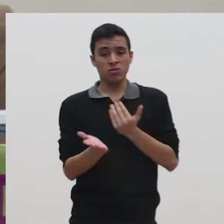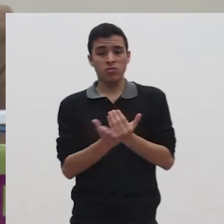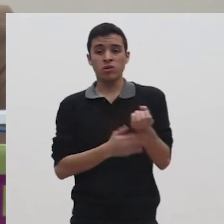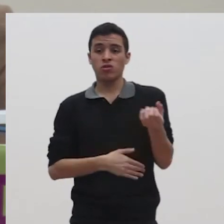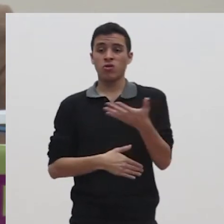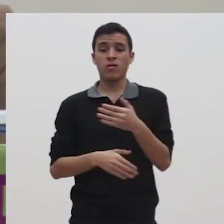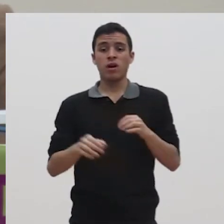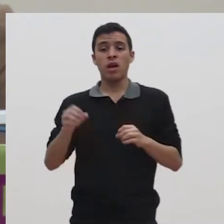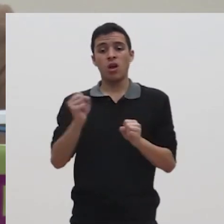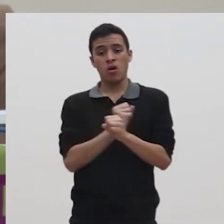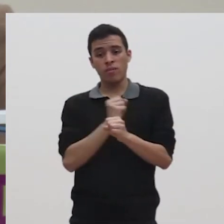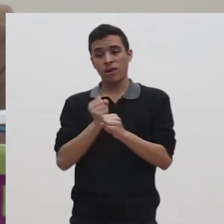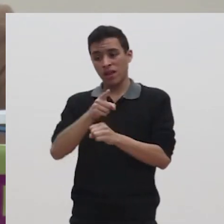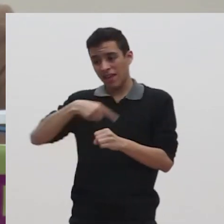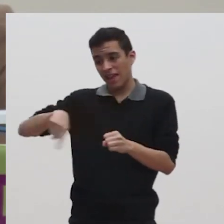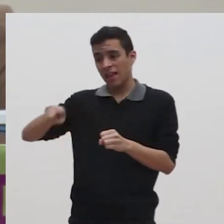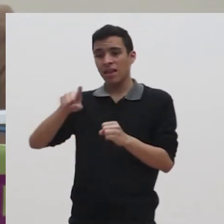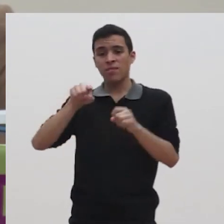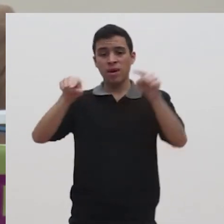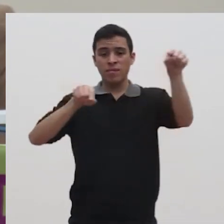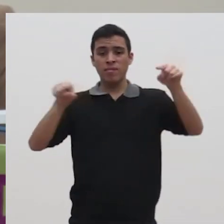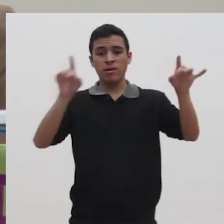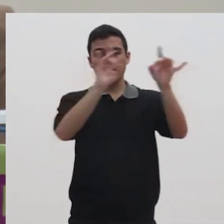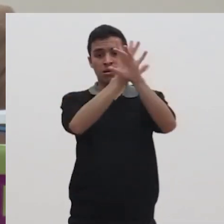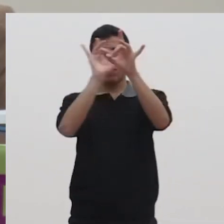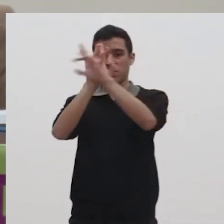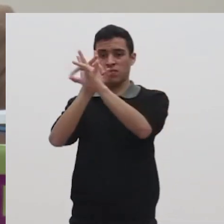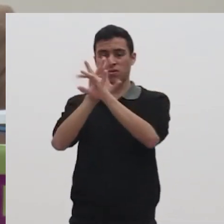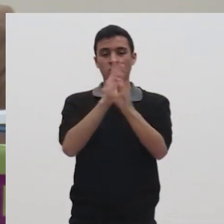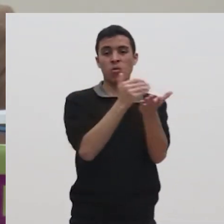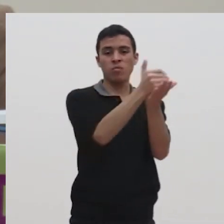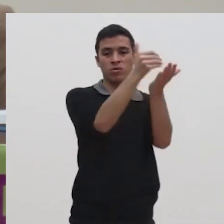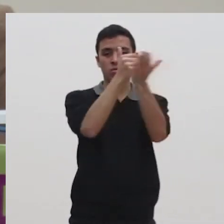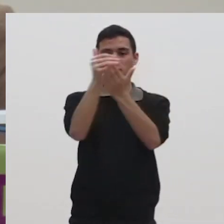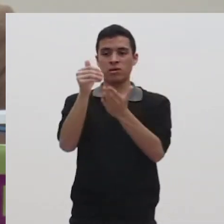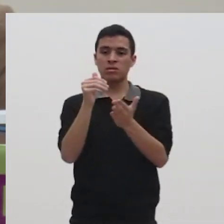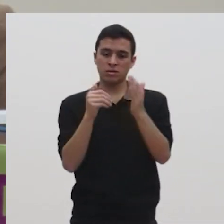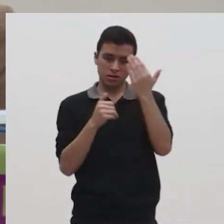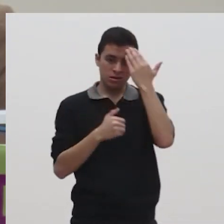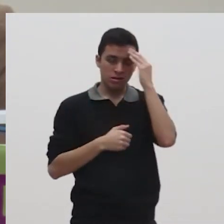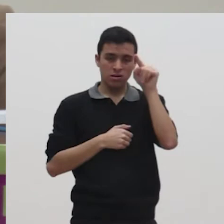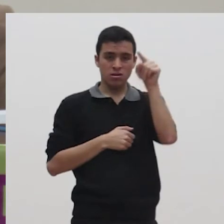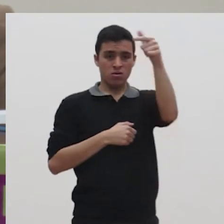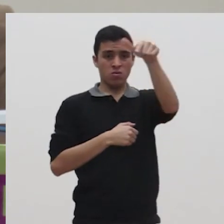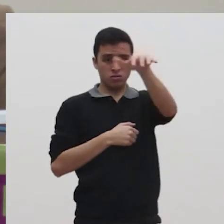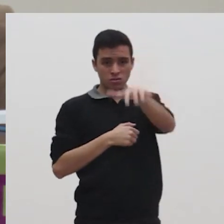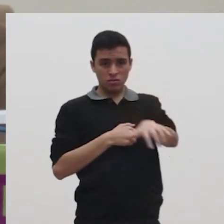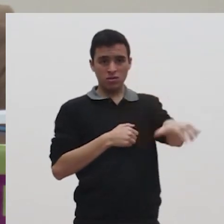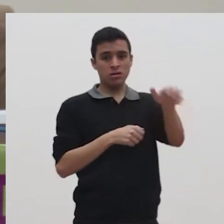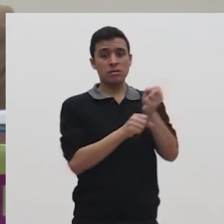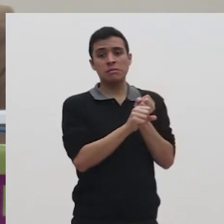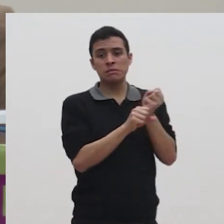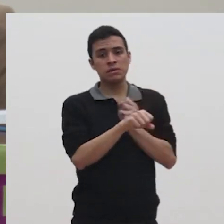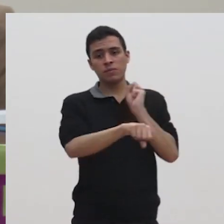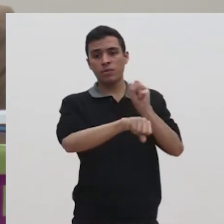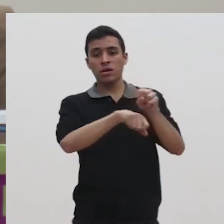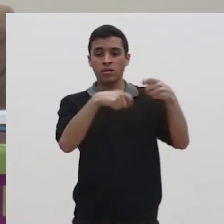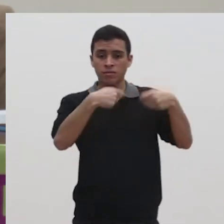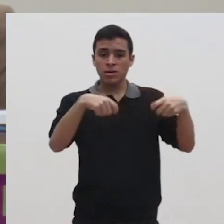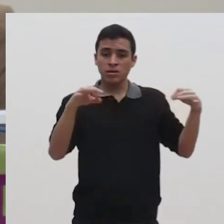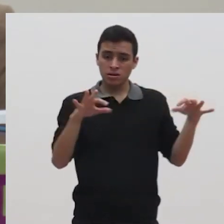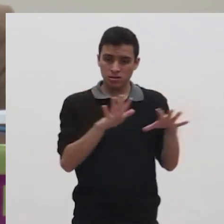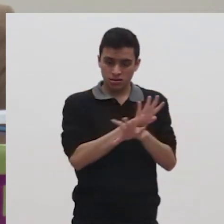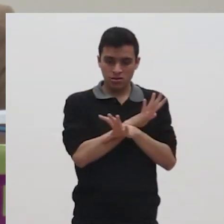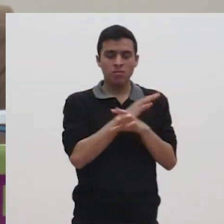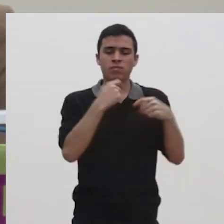novas obras enquanto não acabar alguns desses esqueletos, como, por exemplo, o prédio Teixeira Soares, que há muito tempo está parado lá e precisa